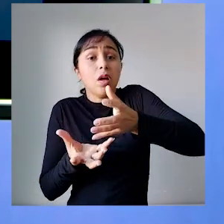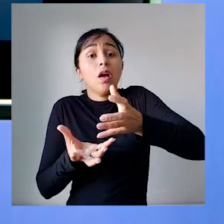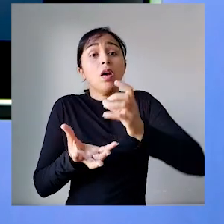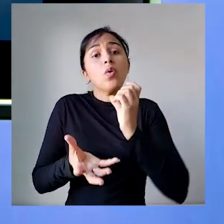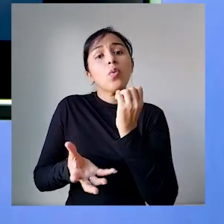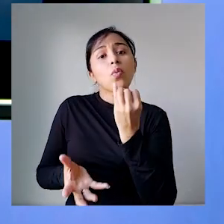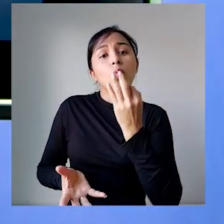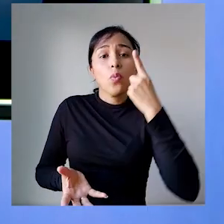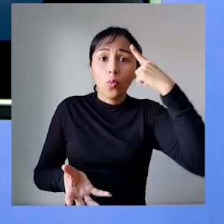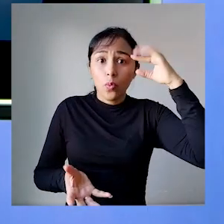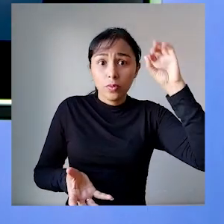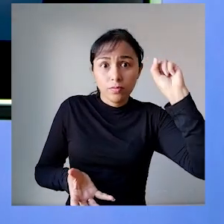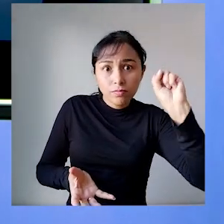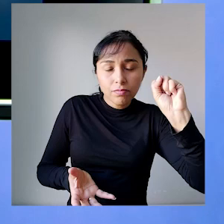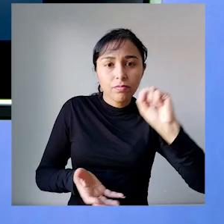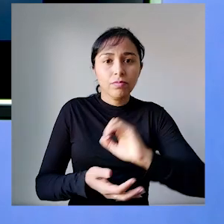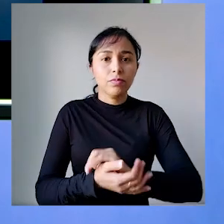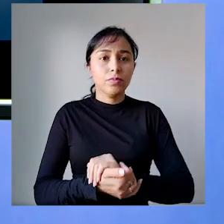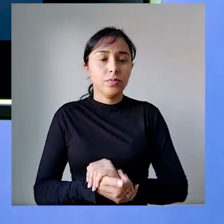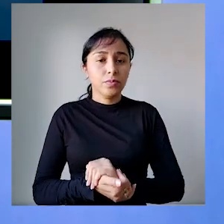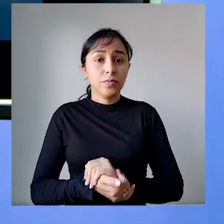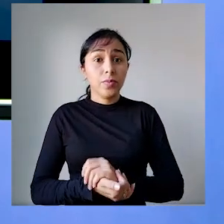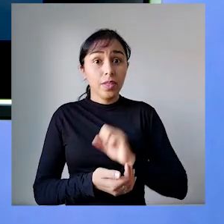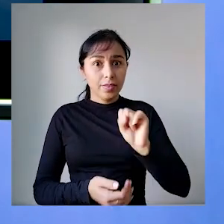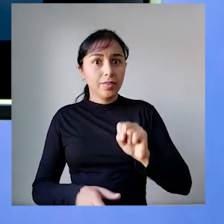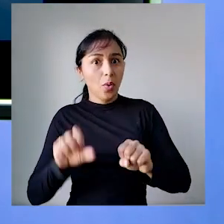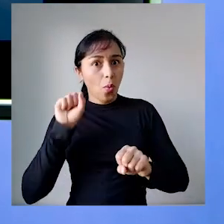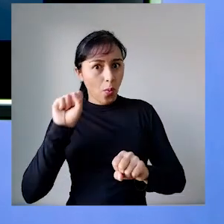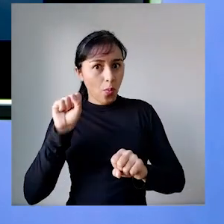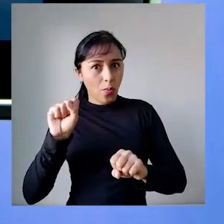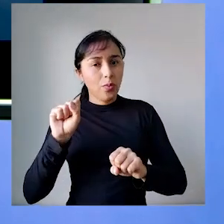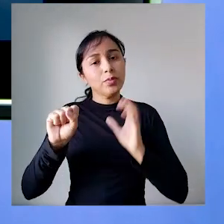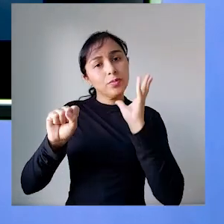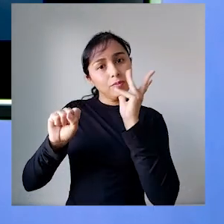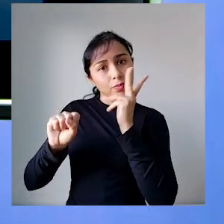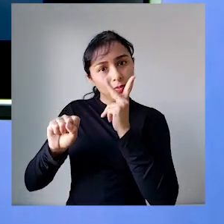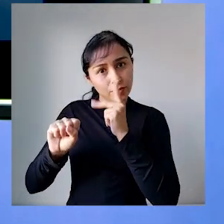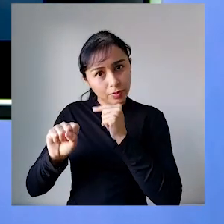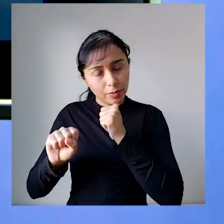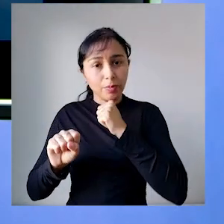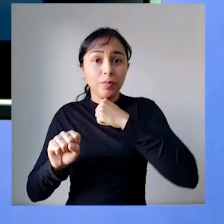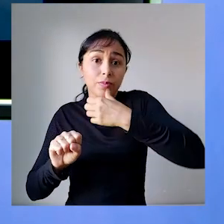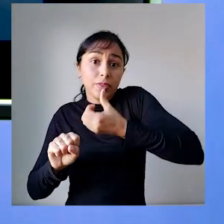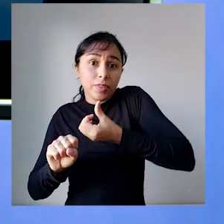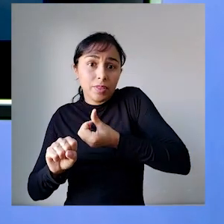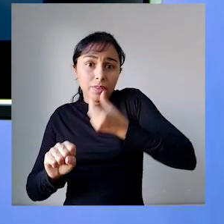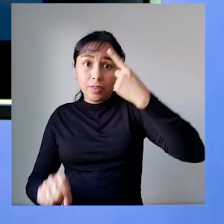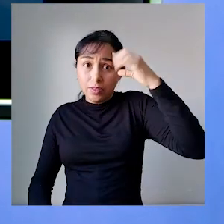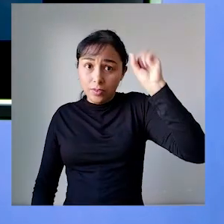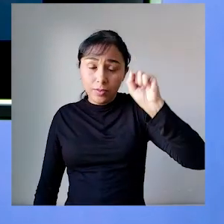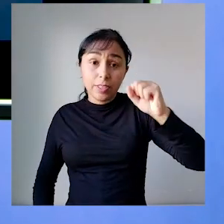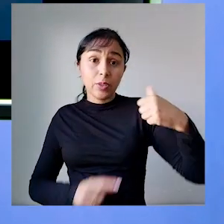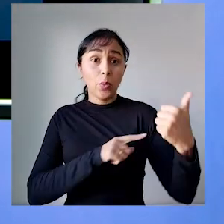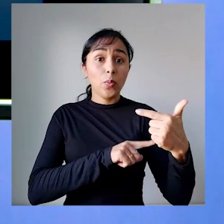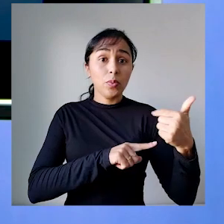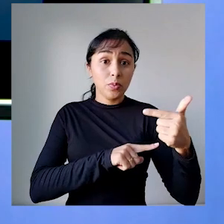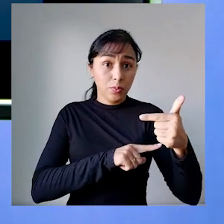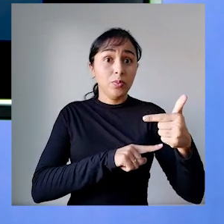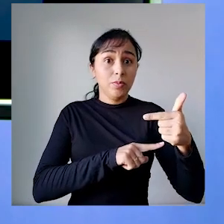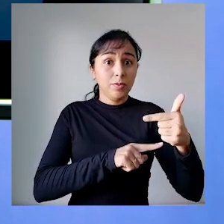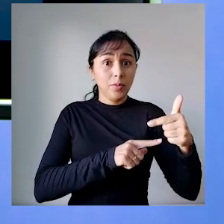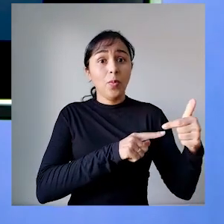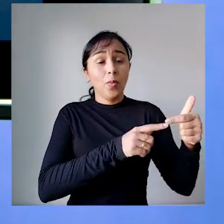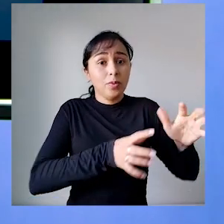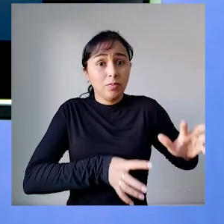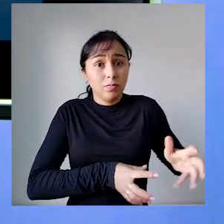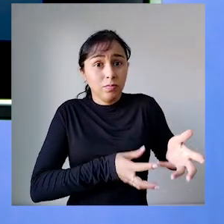demorar. Então, 8 máquinas fazem esse serviço em 6 dias. Logo, 12 máquinas vão fazer esse